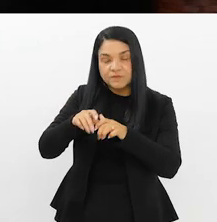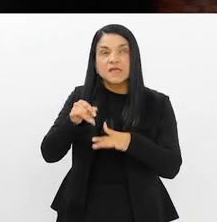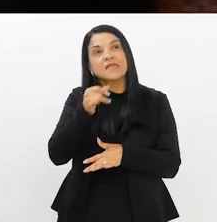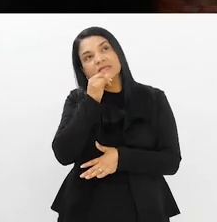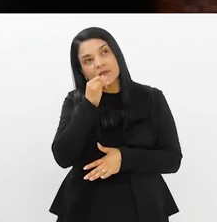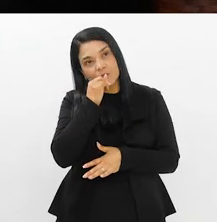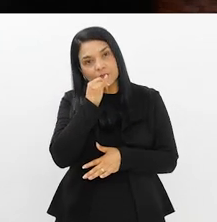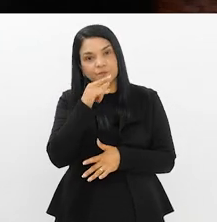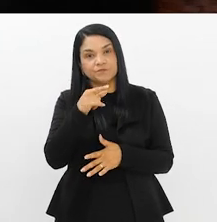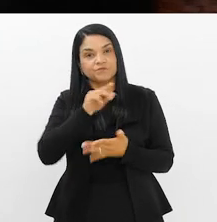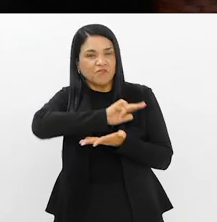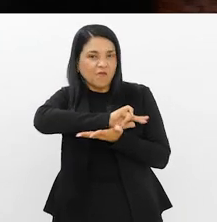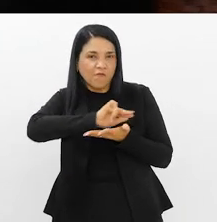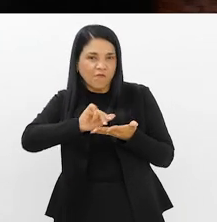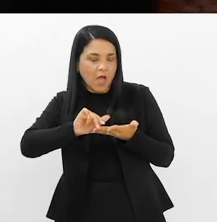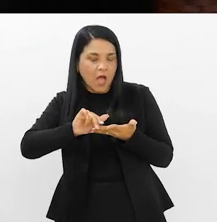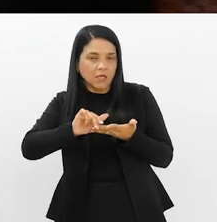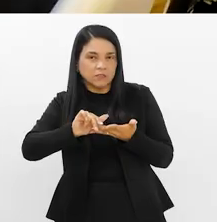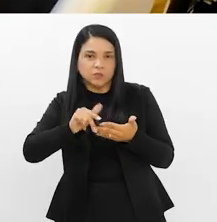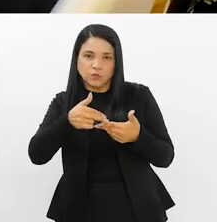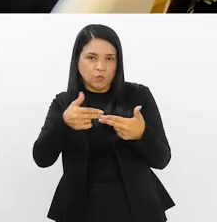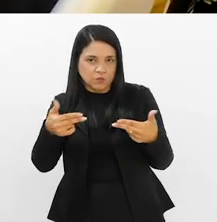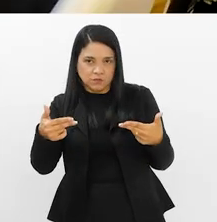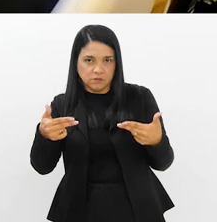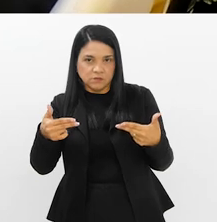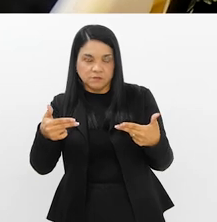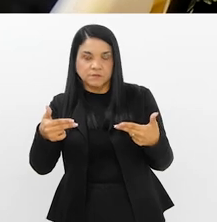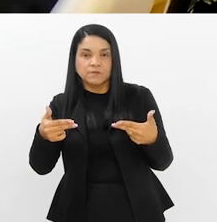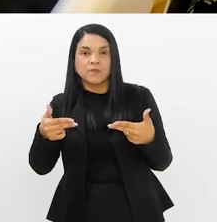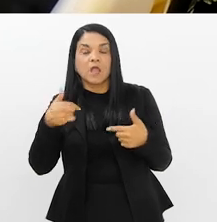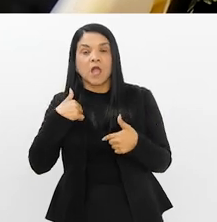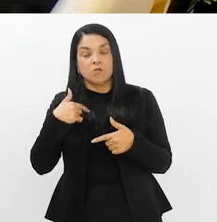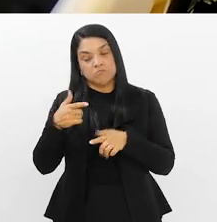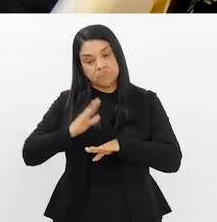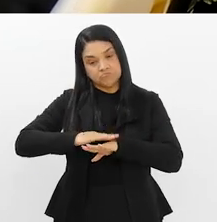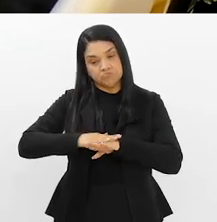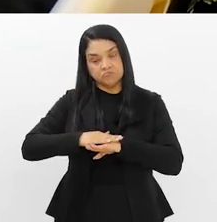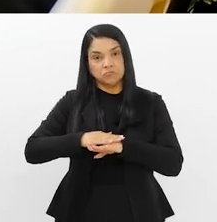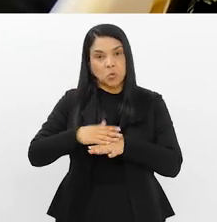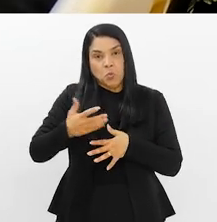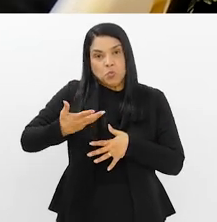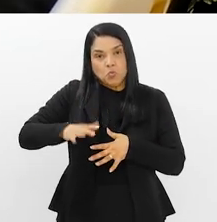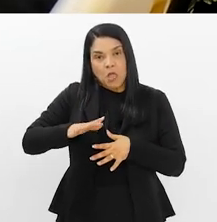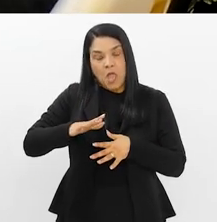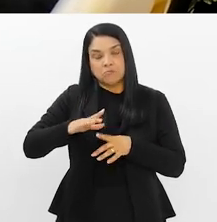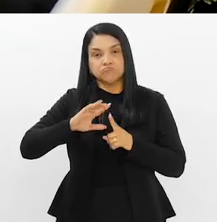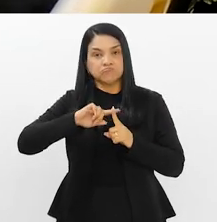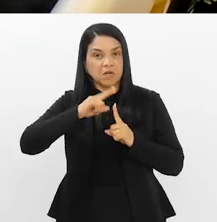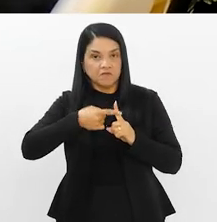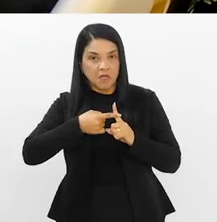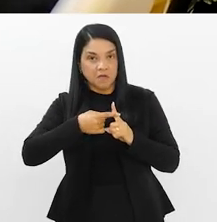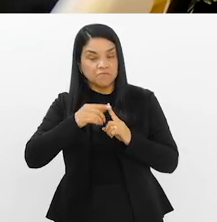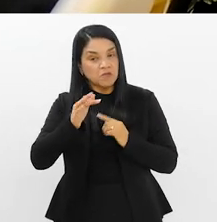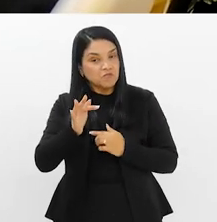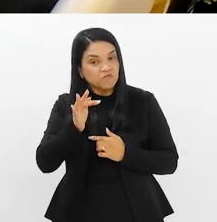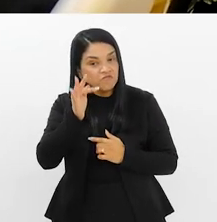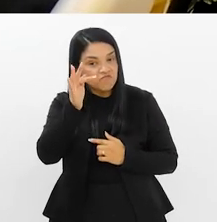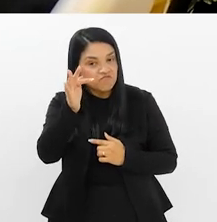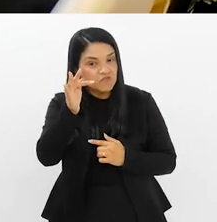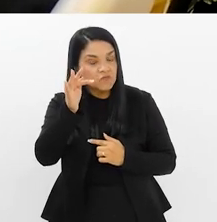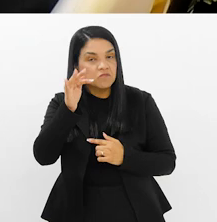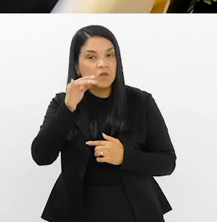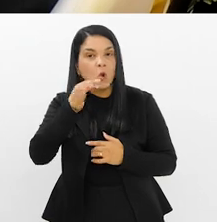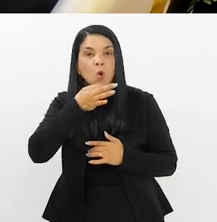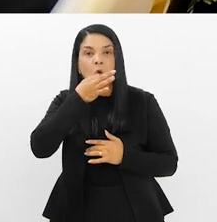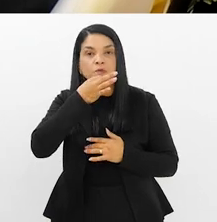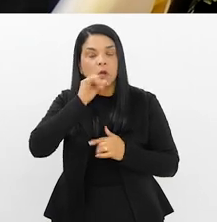exemplo, são muitas questões envolvidas. Nesse momento, eu posso não querer ser mãe. Mas e se lá na frente eu